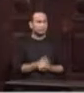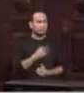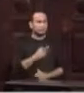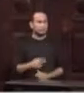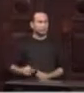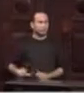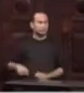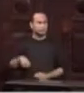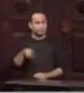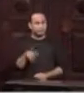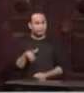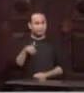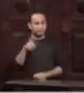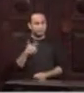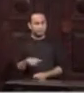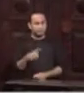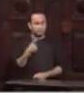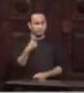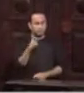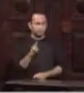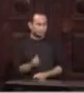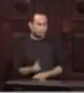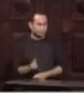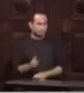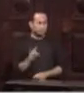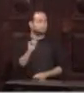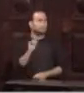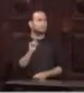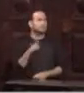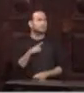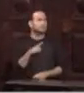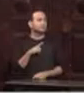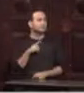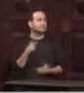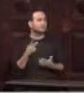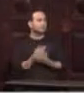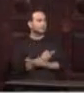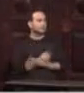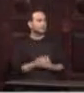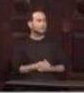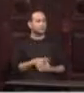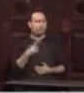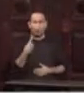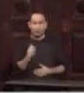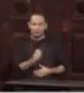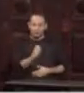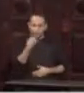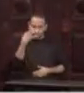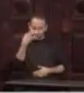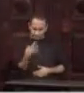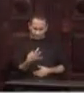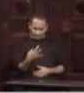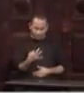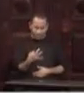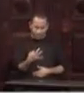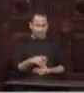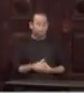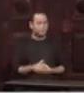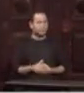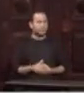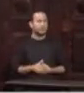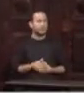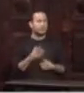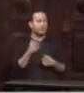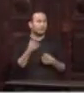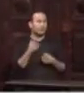presidente, é mais uma vez o que está sendo recorrente. Nós vivemos, com certeza, uma crise avassaladora no estado